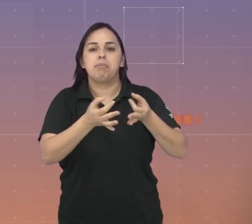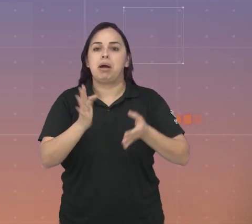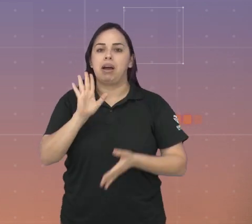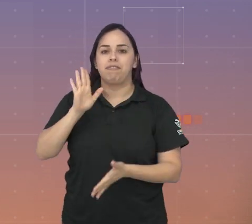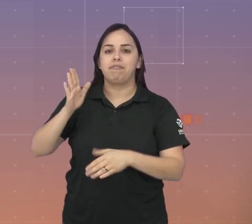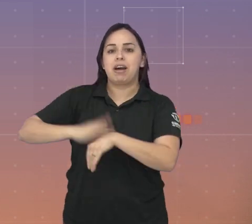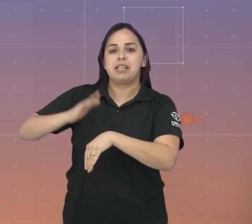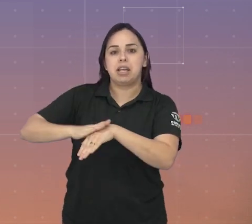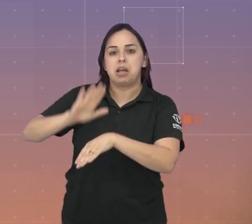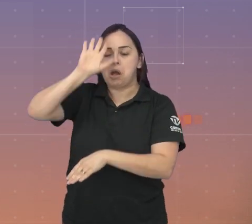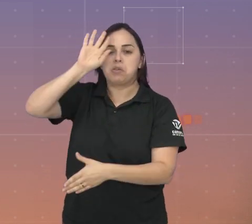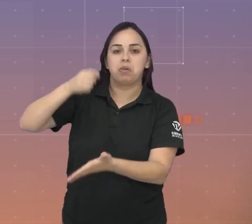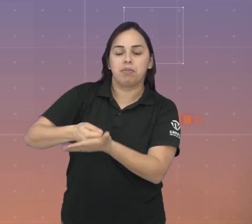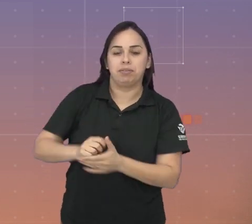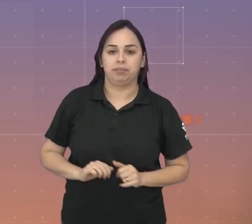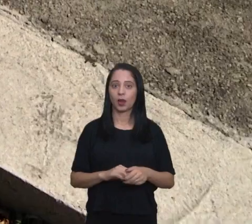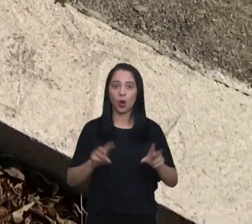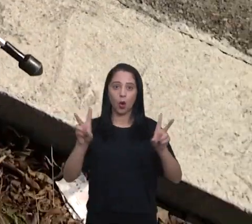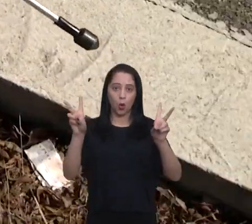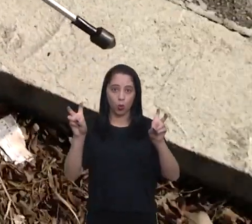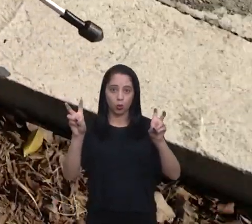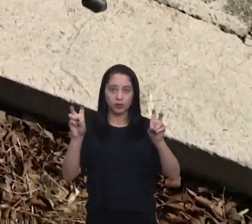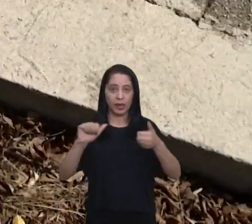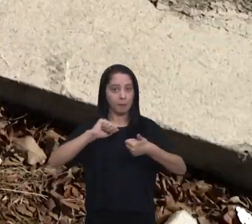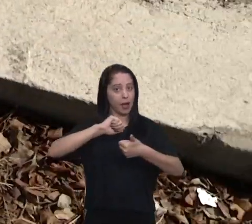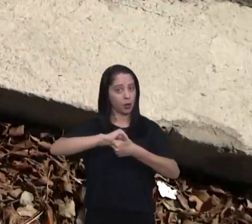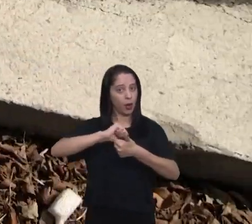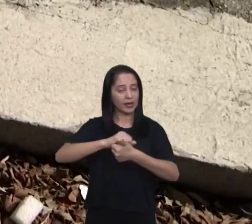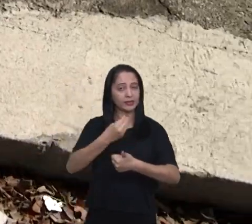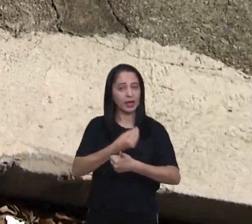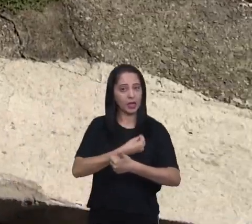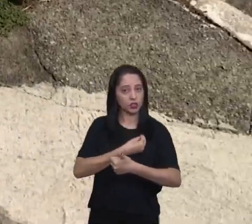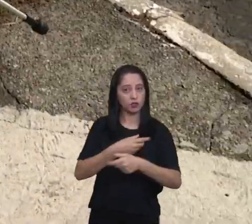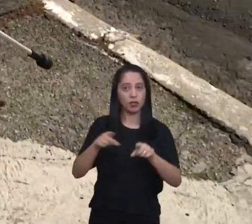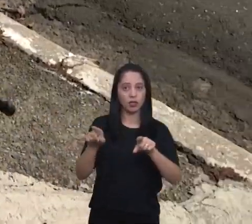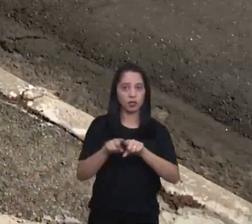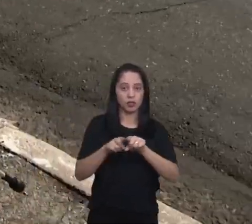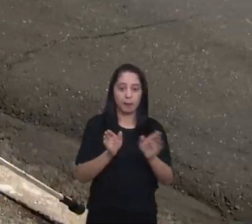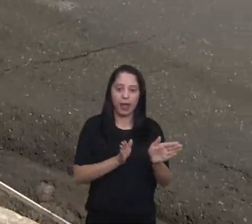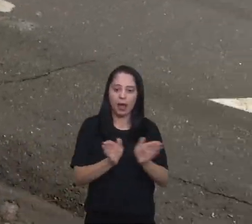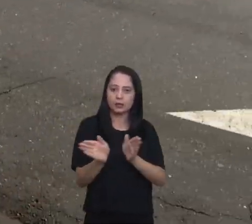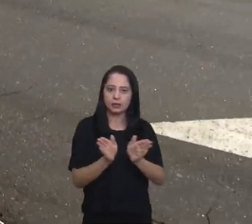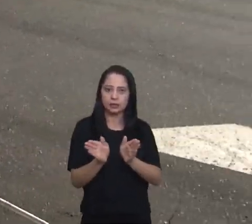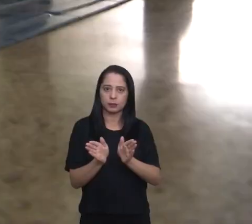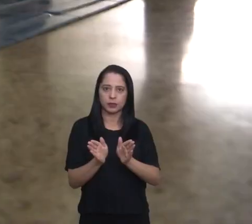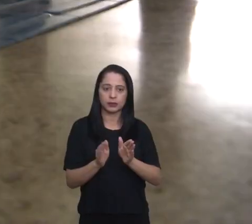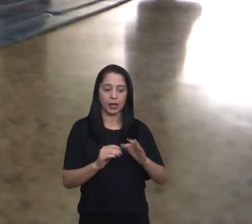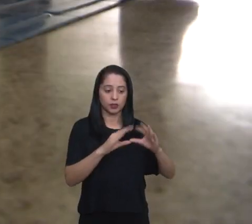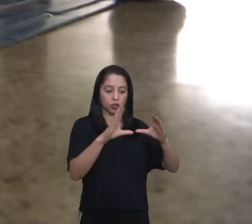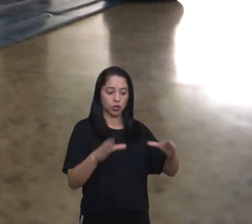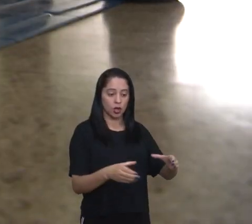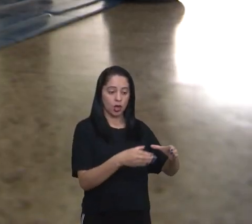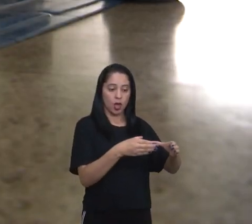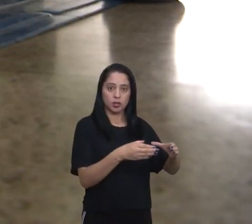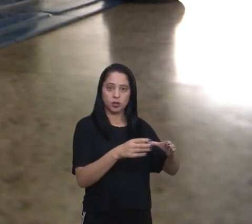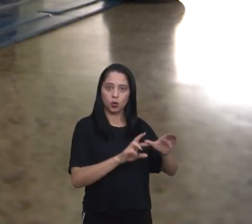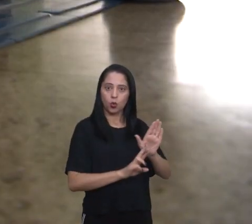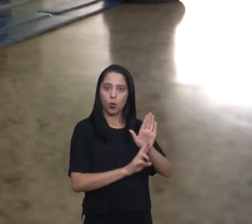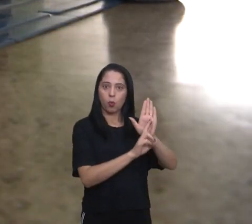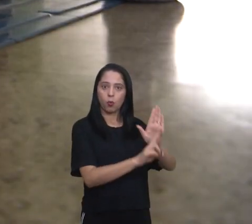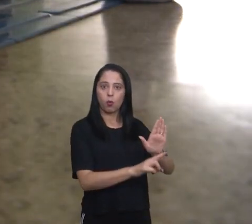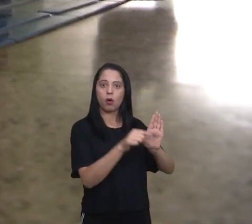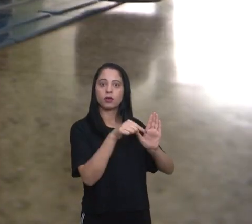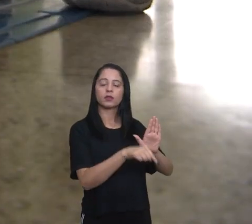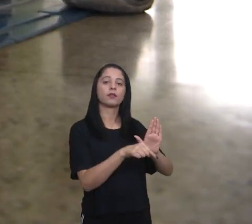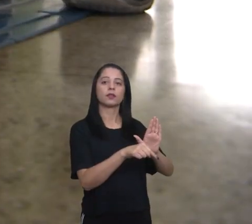população para criar soluções. Pautada na promoção da qualidade de vida e acessibilidade, a Frente Parlamentar pela Rede